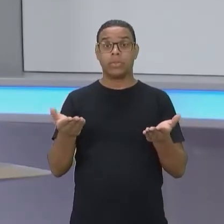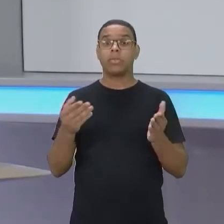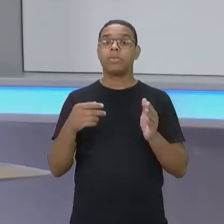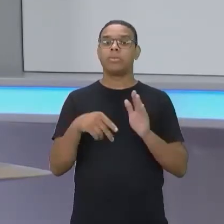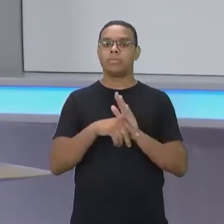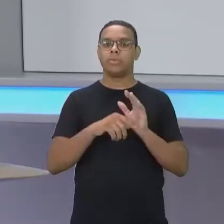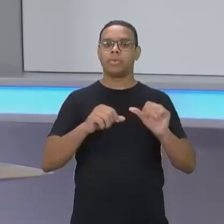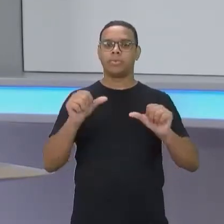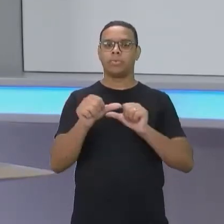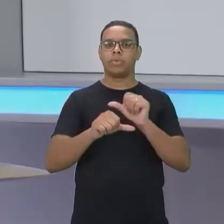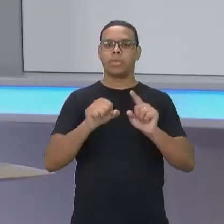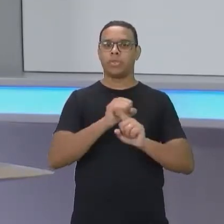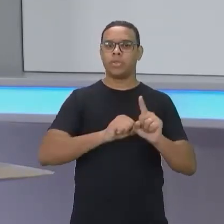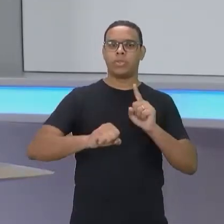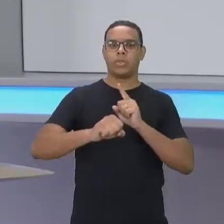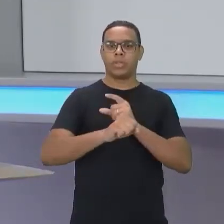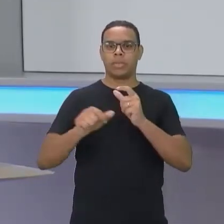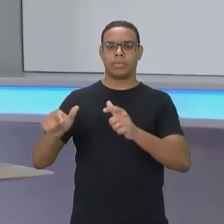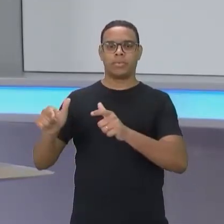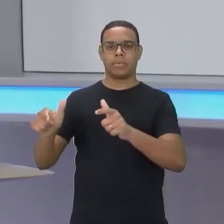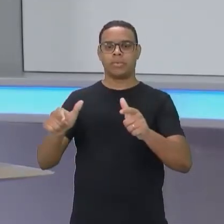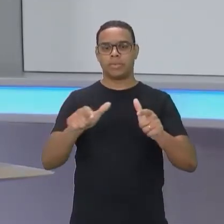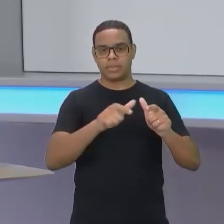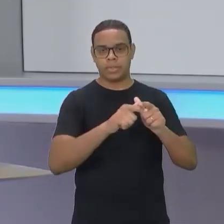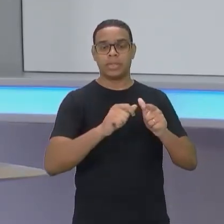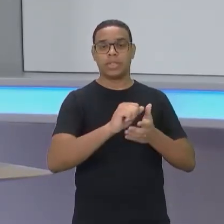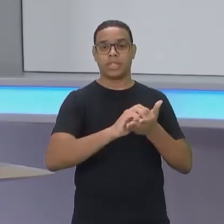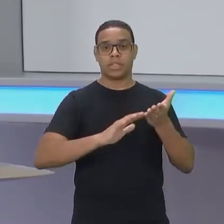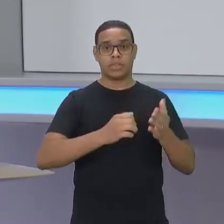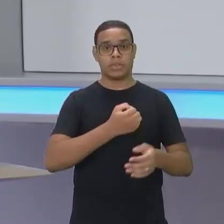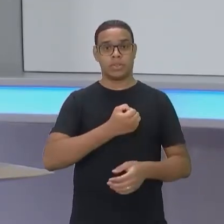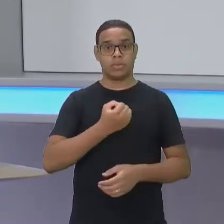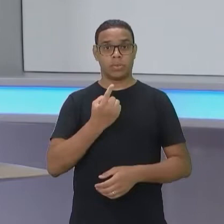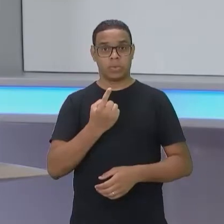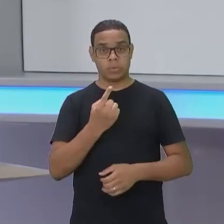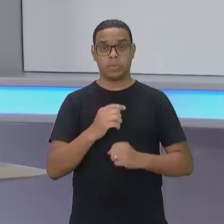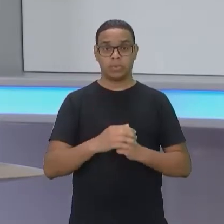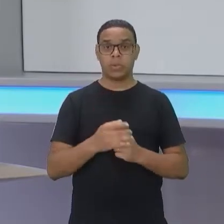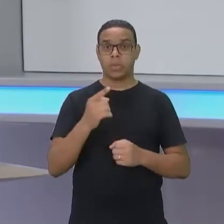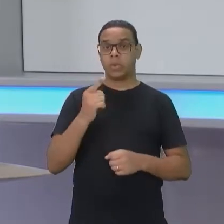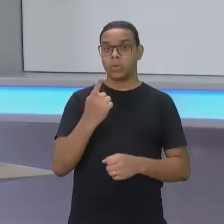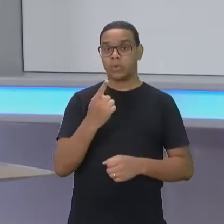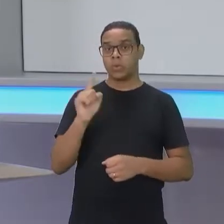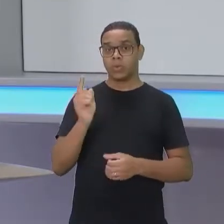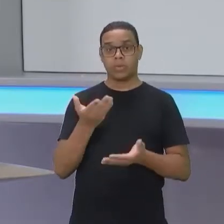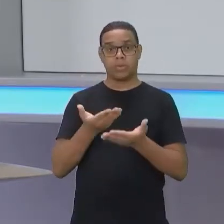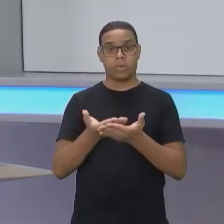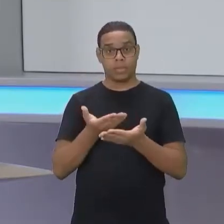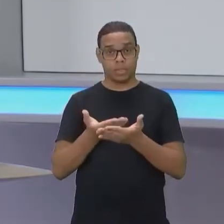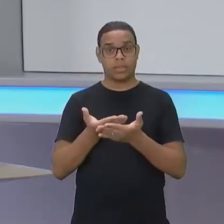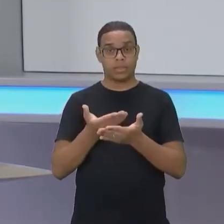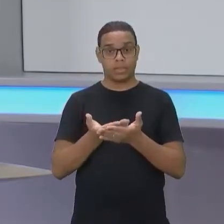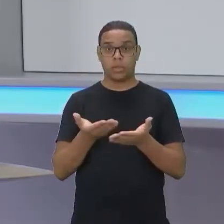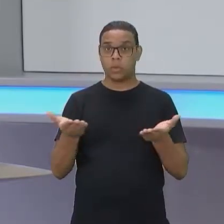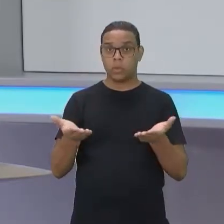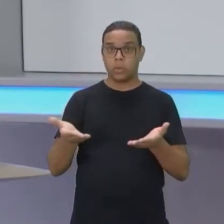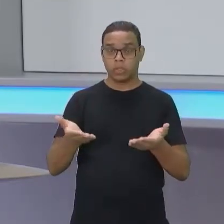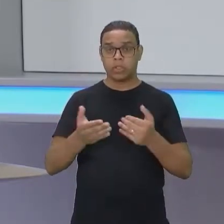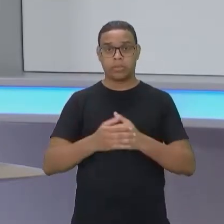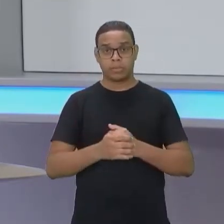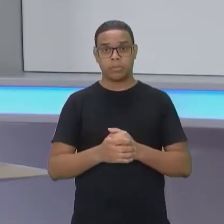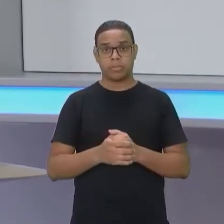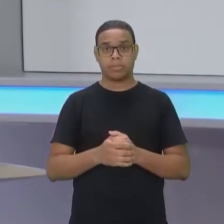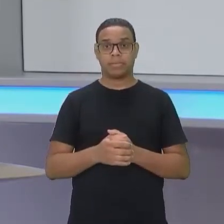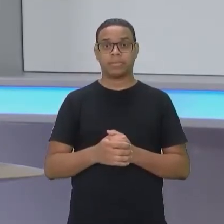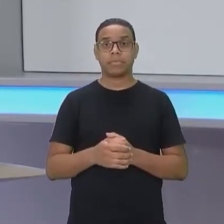componente Mudanças Sociais, Demografia e Trabalho, atividade 1. Então é a última aula de sistematização.